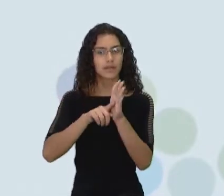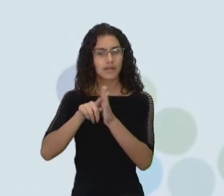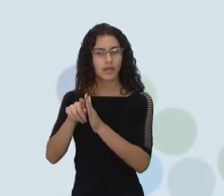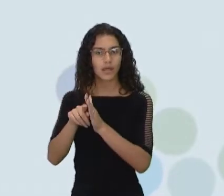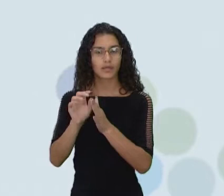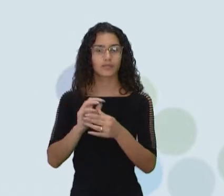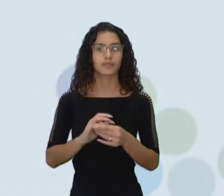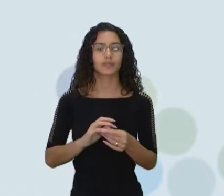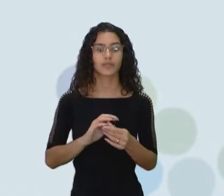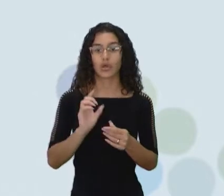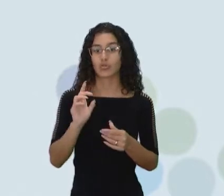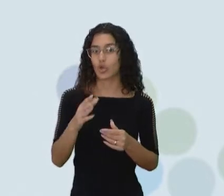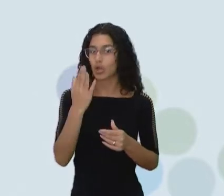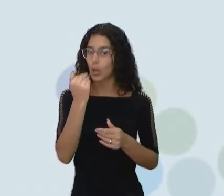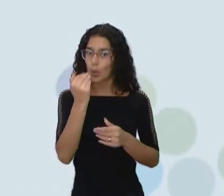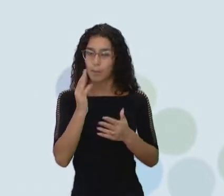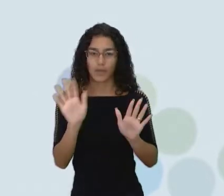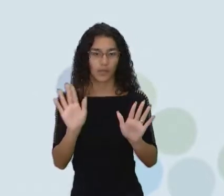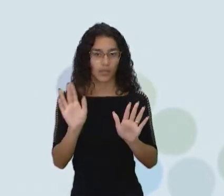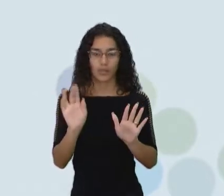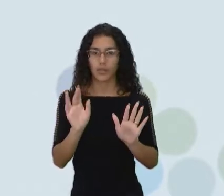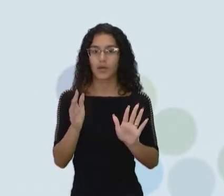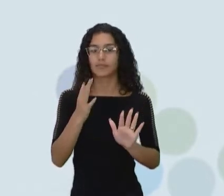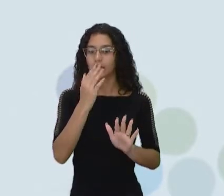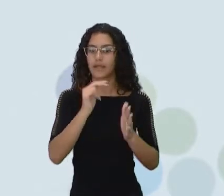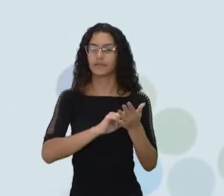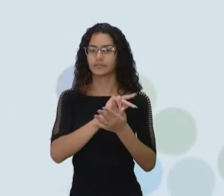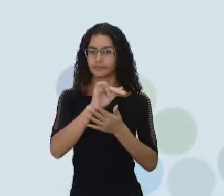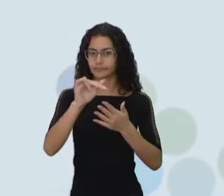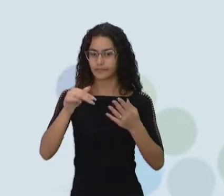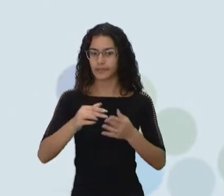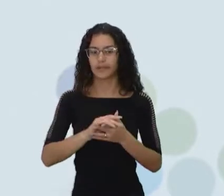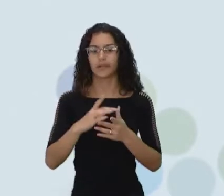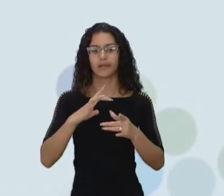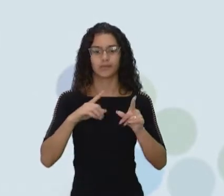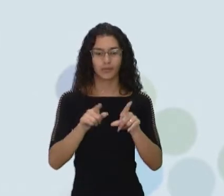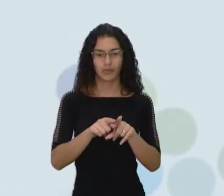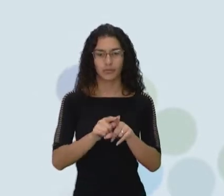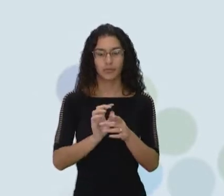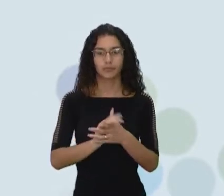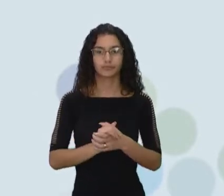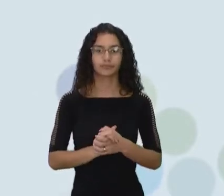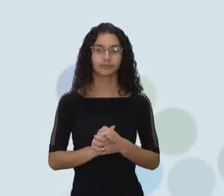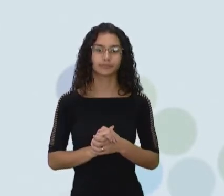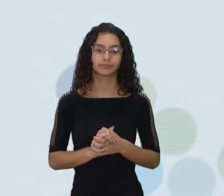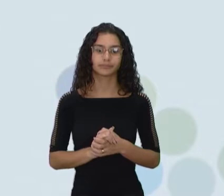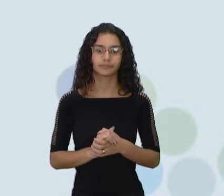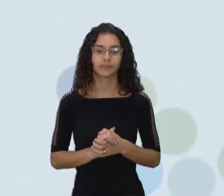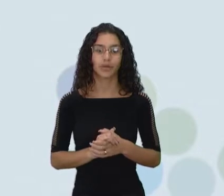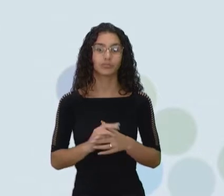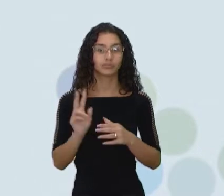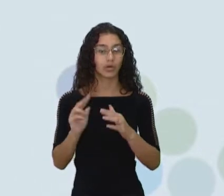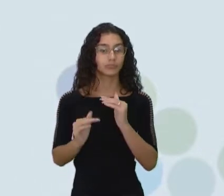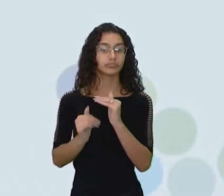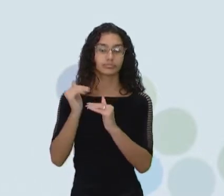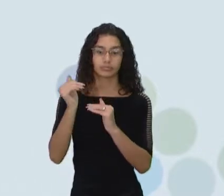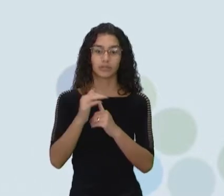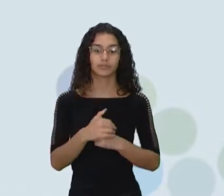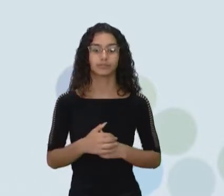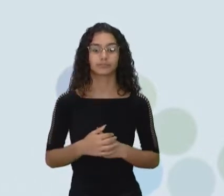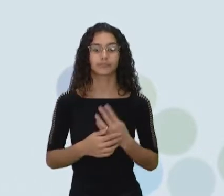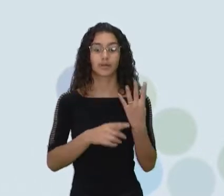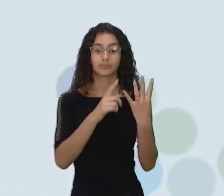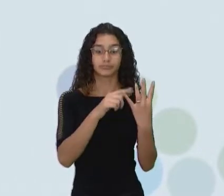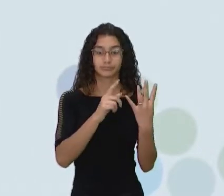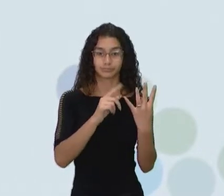ela não fica só na papinha. Não, ela vai querer fruta, outras coisas. E aí o valor aumenta, né? Sim. E a